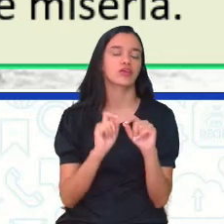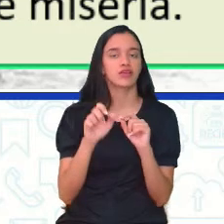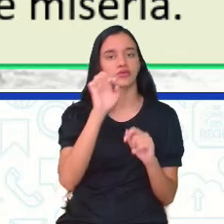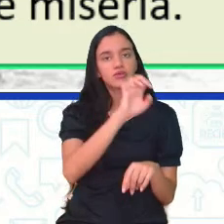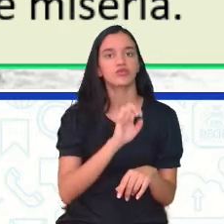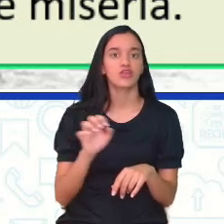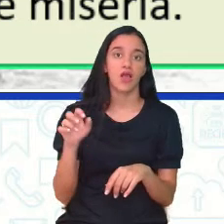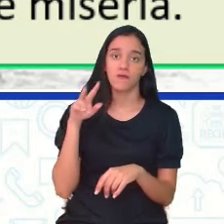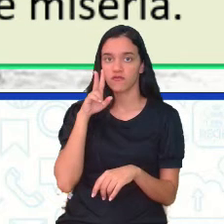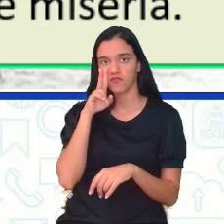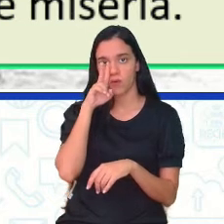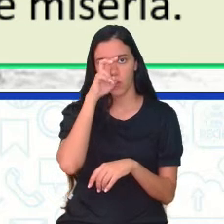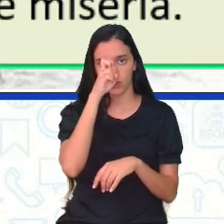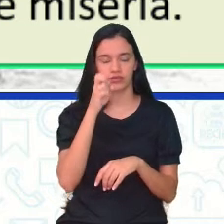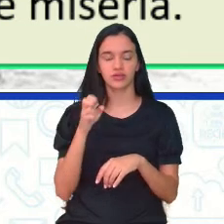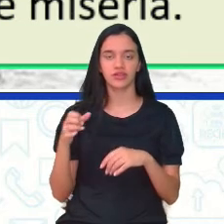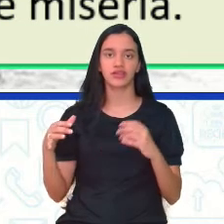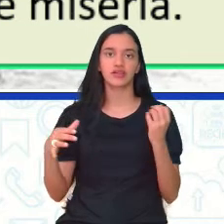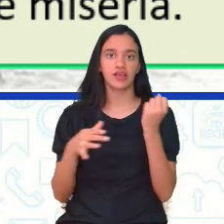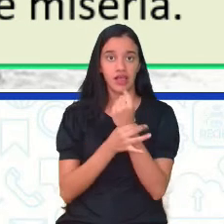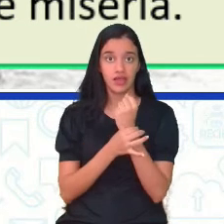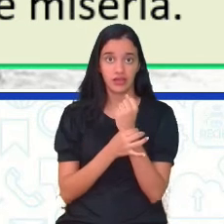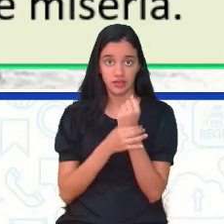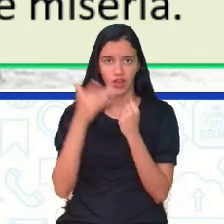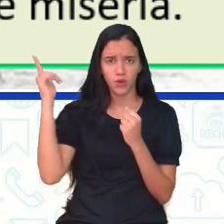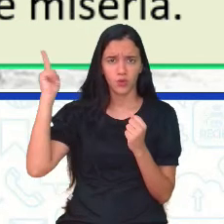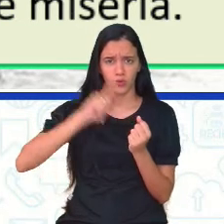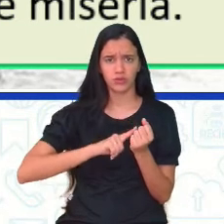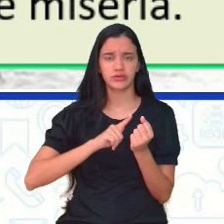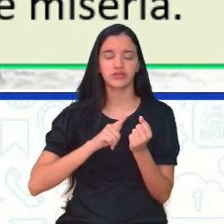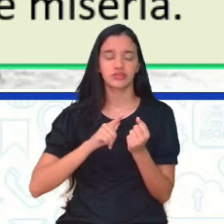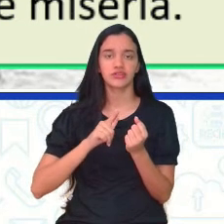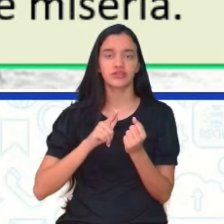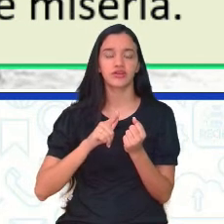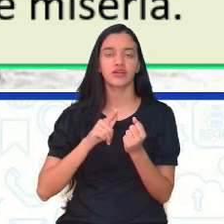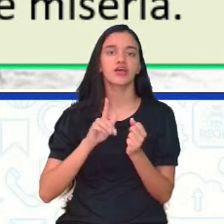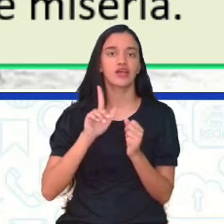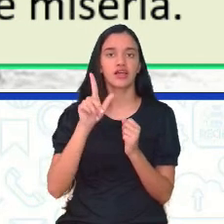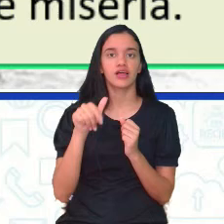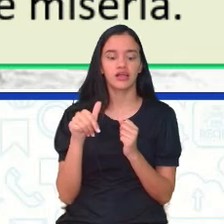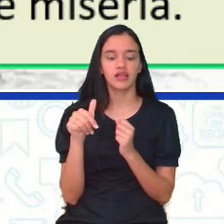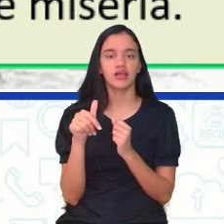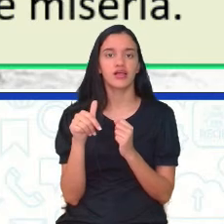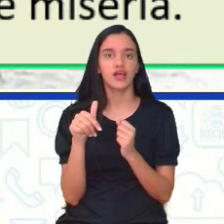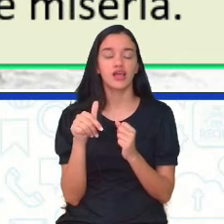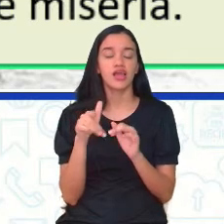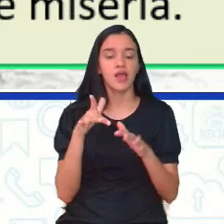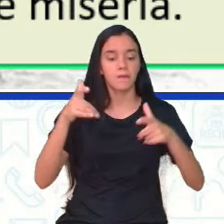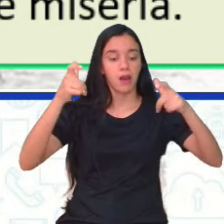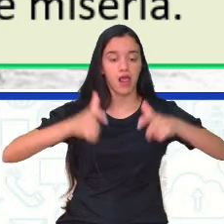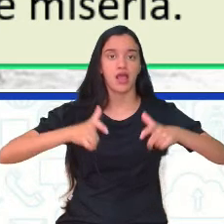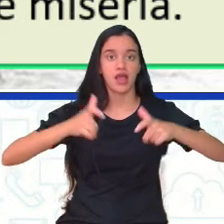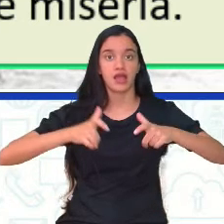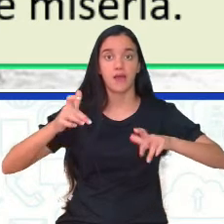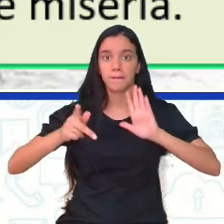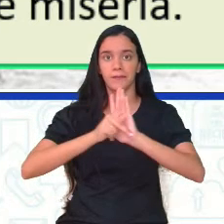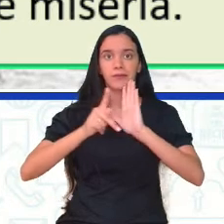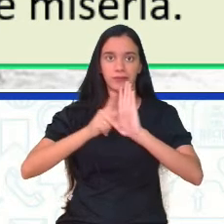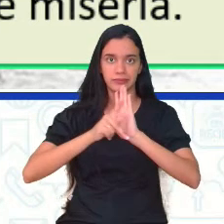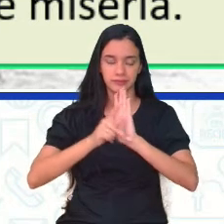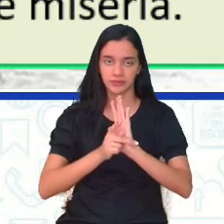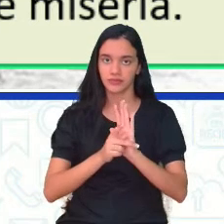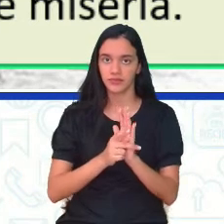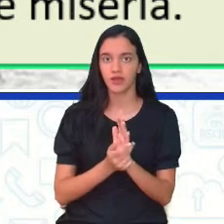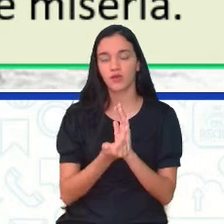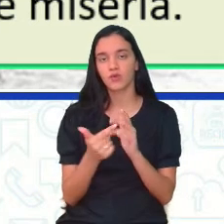Estado forte, né, ele garantiria conquistas ali para o território, né? Então,